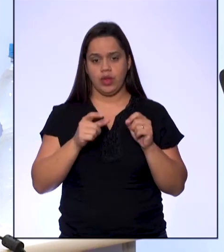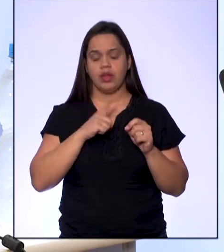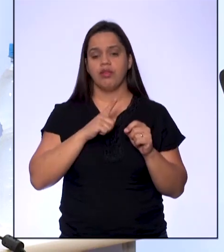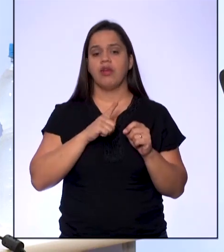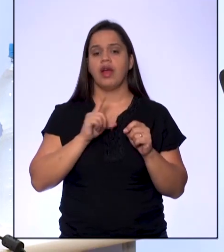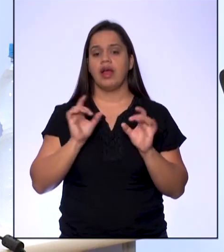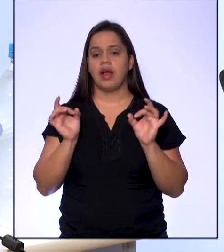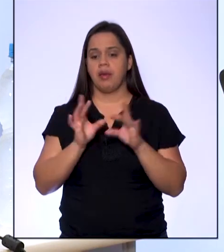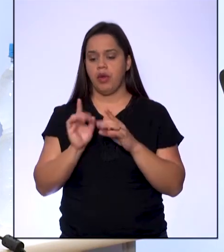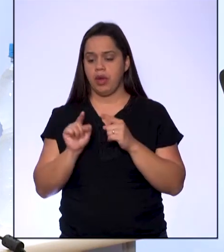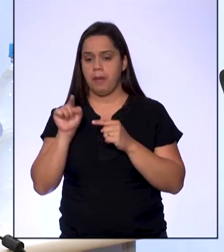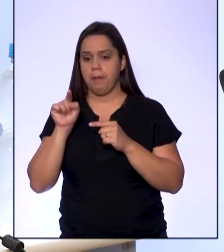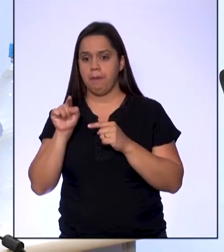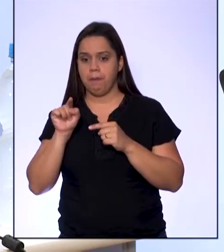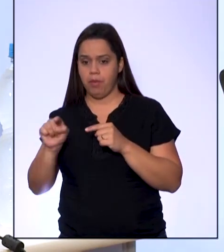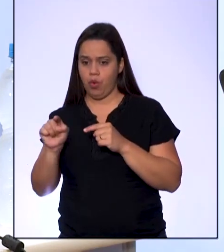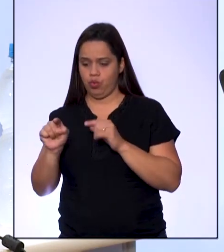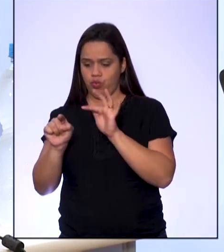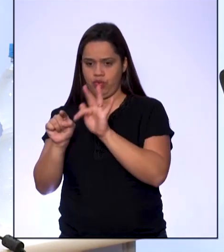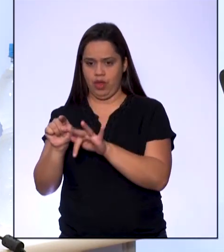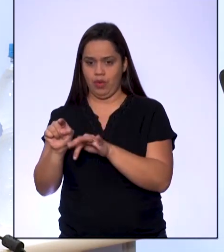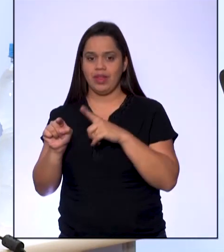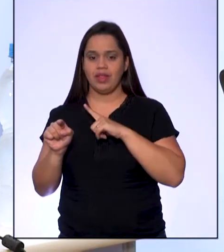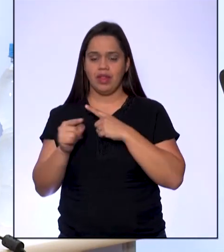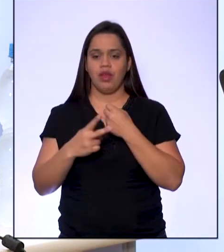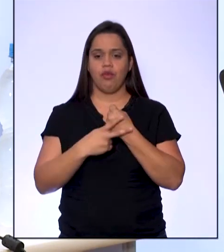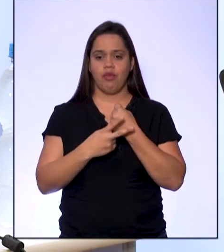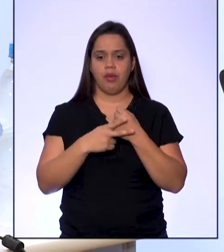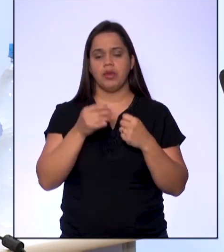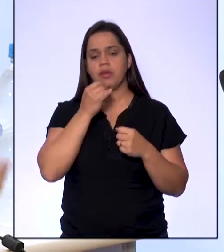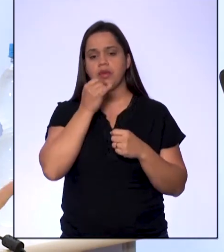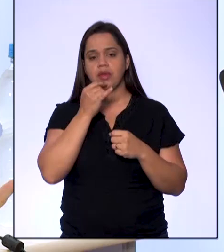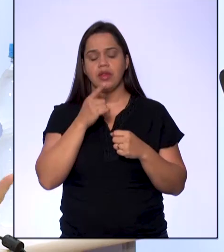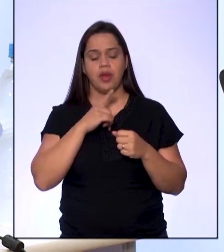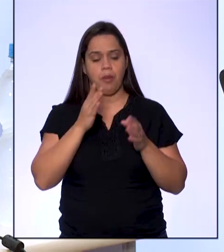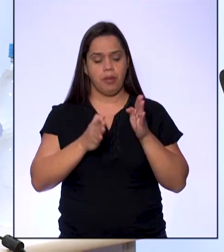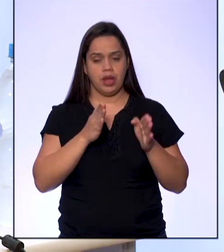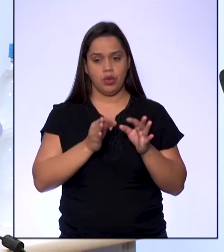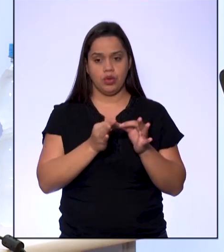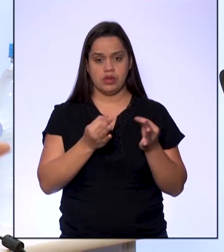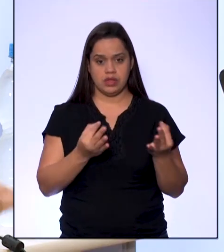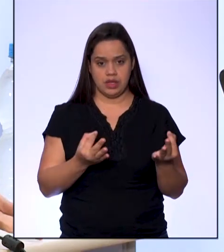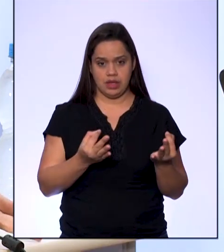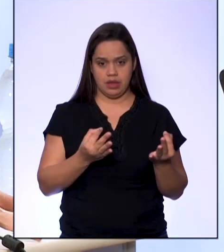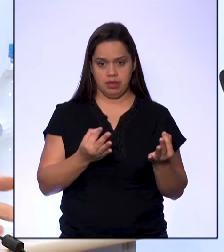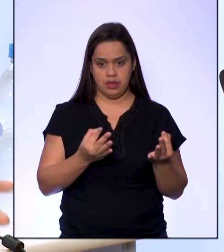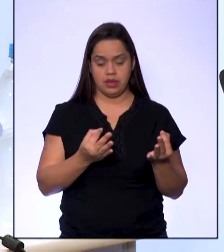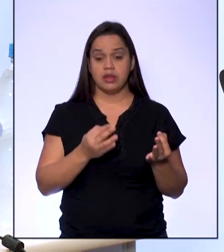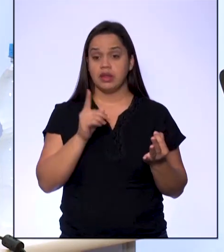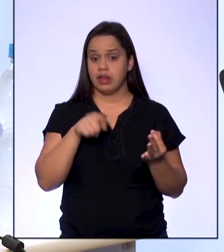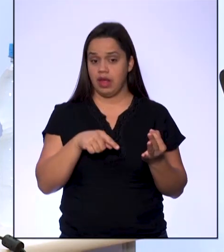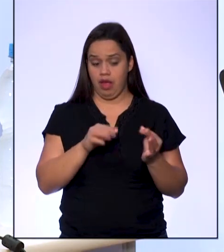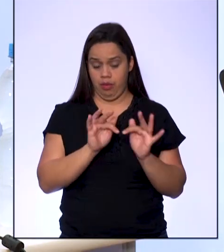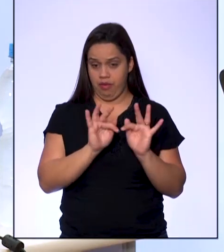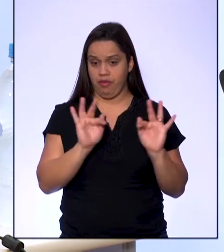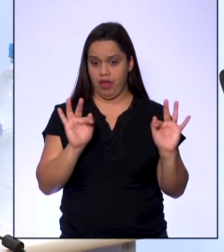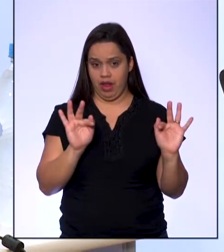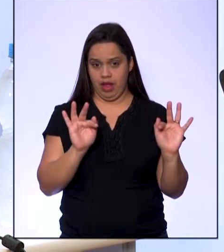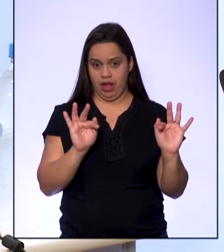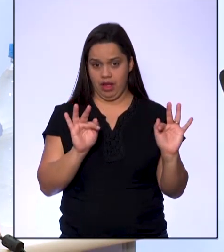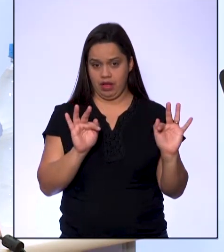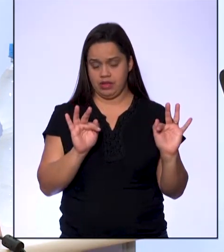no ponto. E ele tem verbo. Então, por exemplo, eu posso ter um período simples, que é uma frase